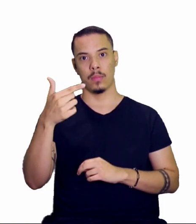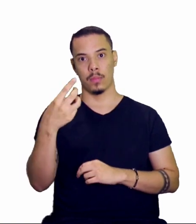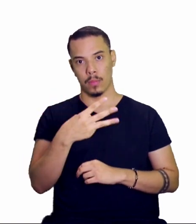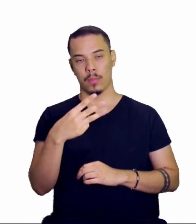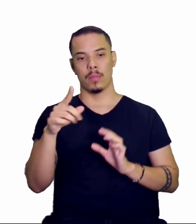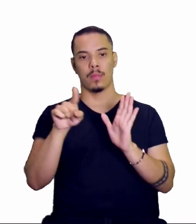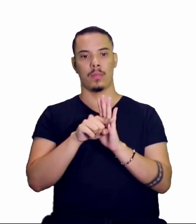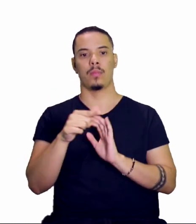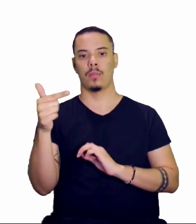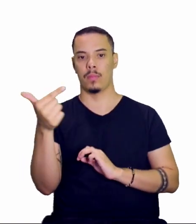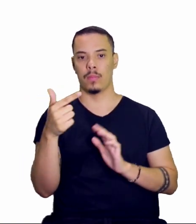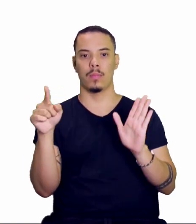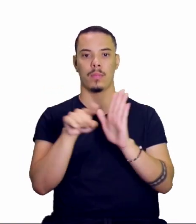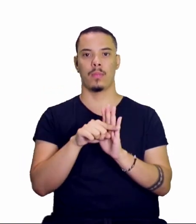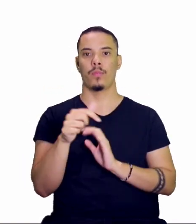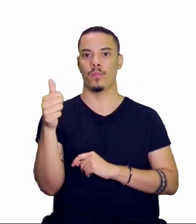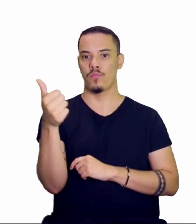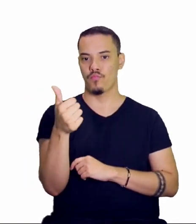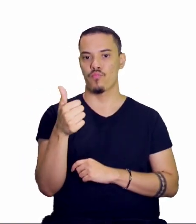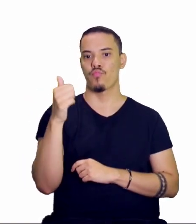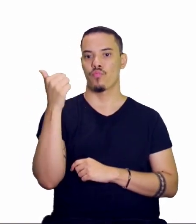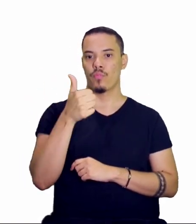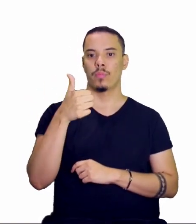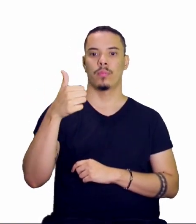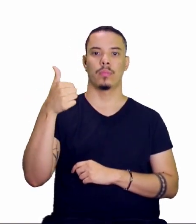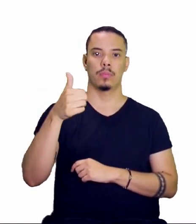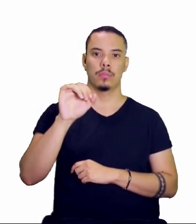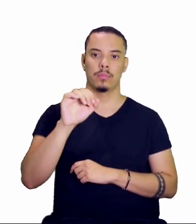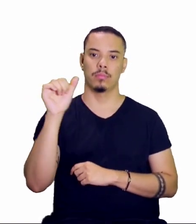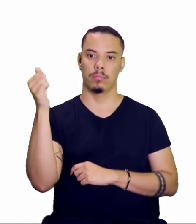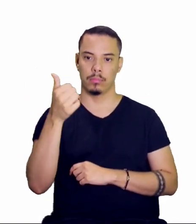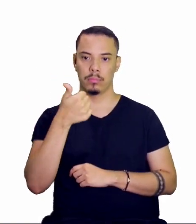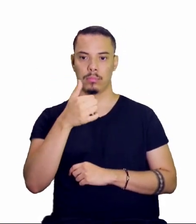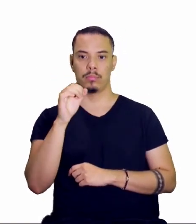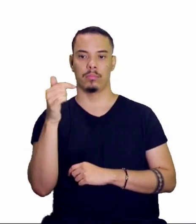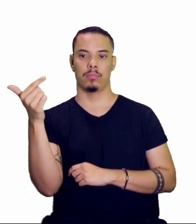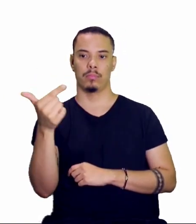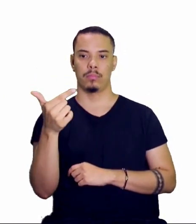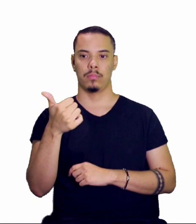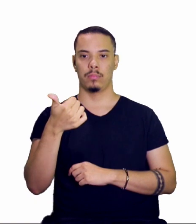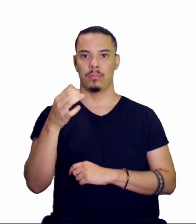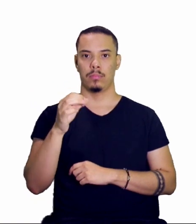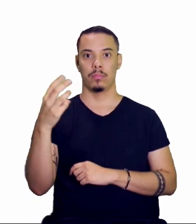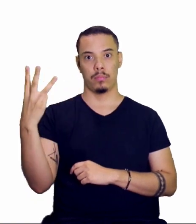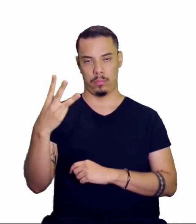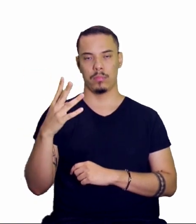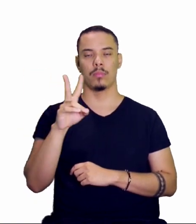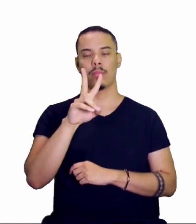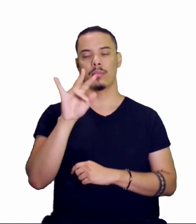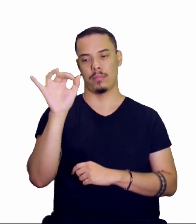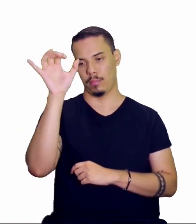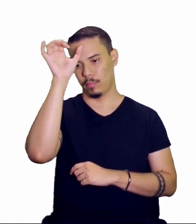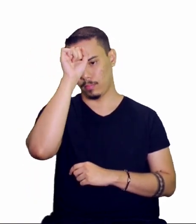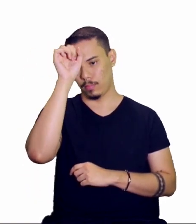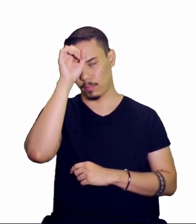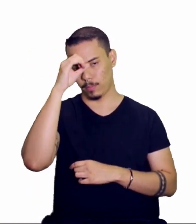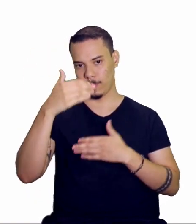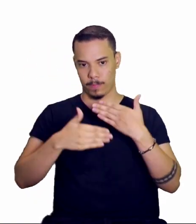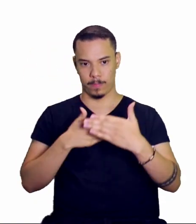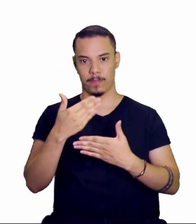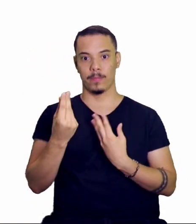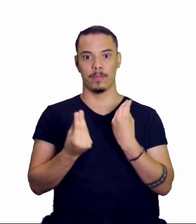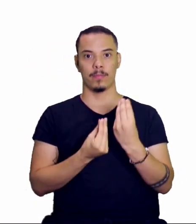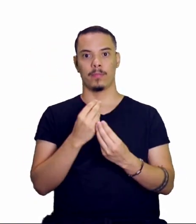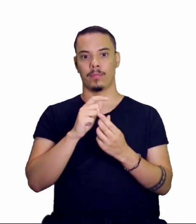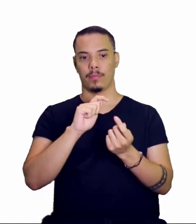1. Né? 1, 10 a 1, 10 a 2, 10 a terceira, né? Nós vamos aprender isso mais para frente, né? Como é que se transforma. É